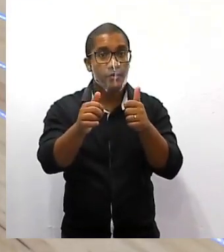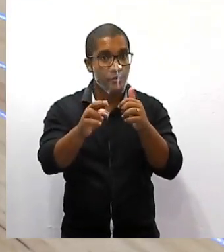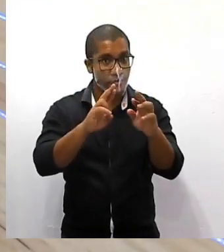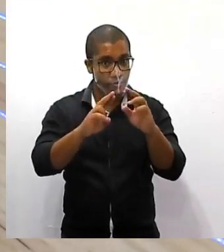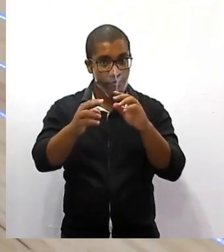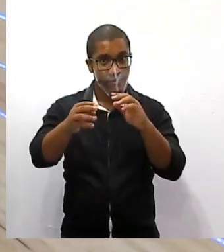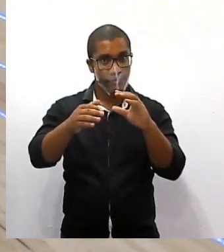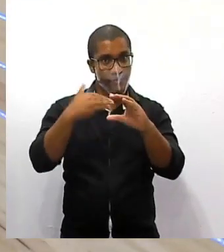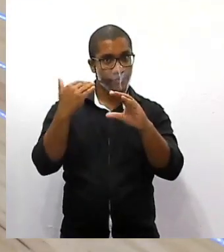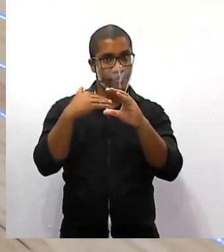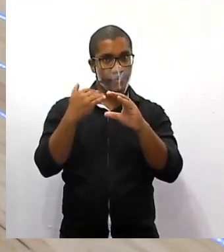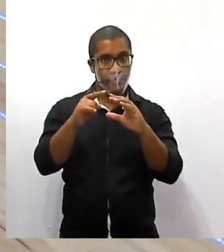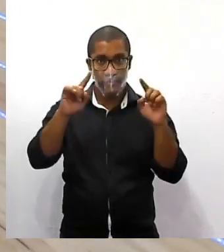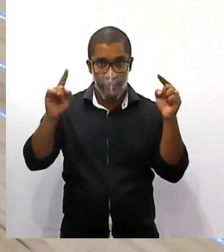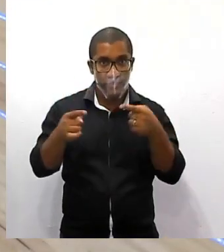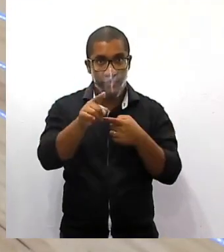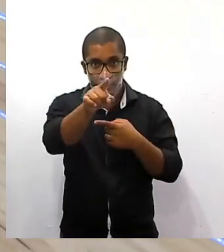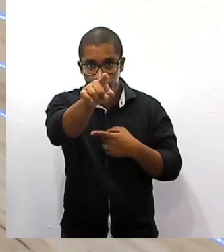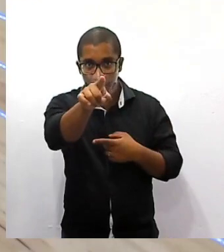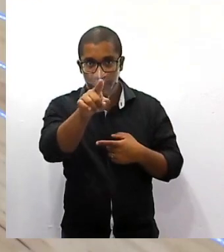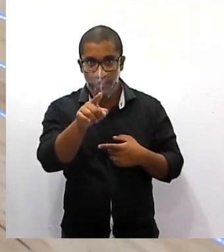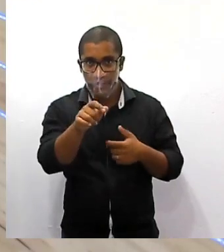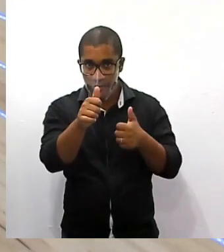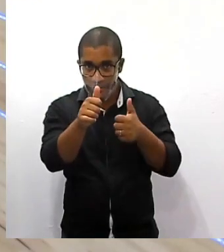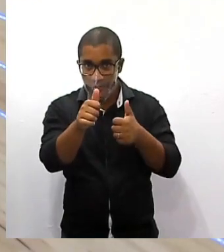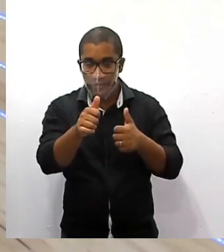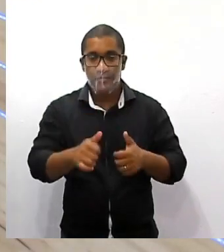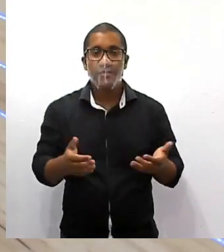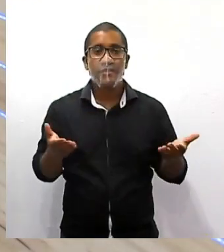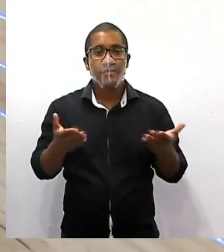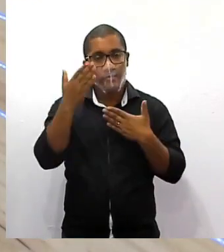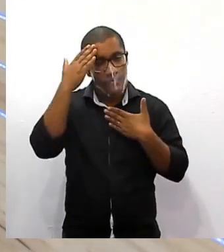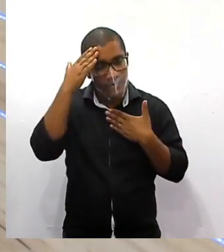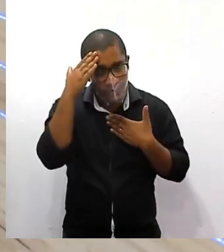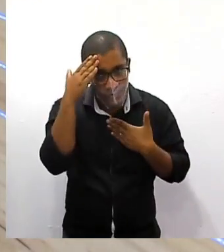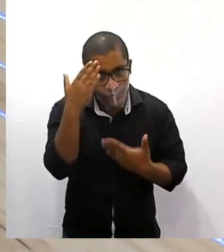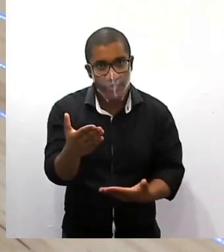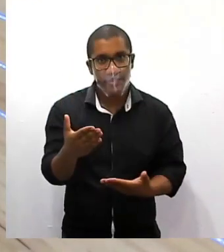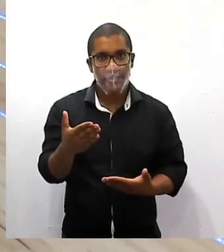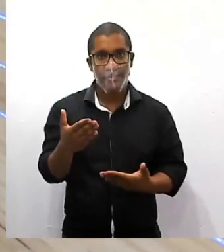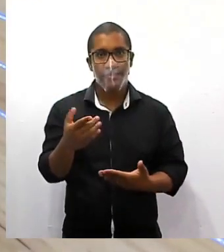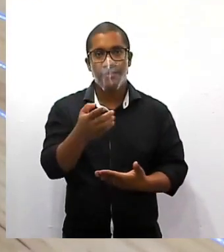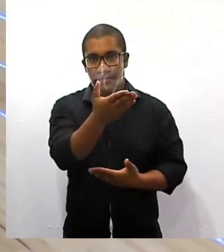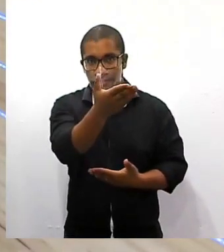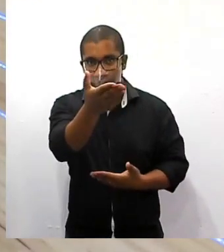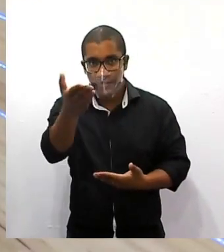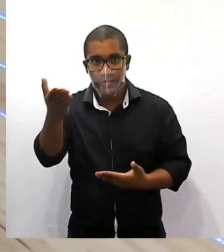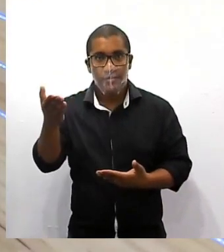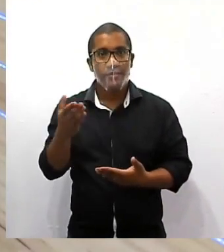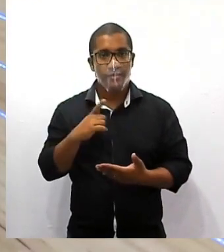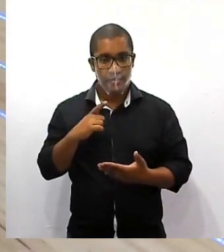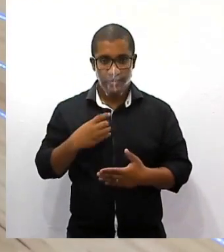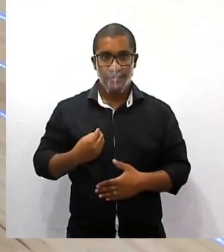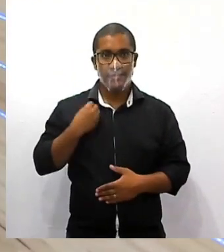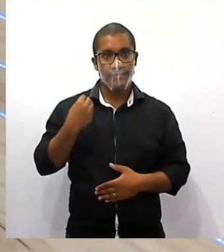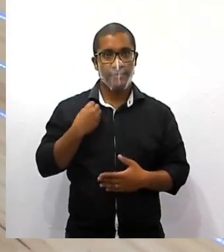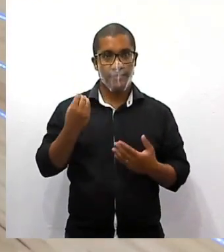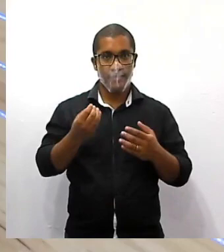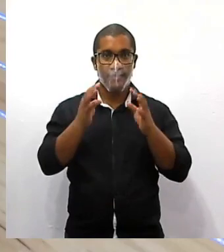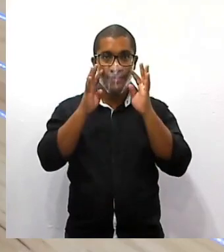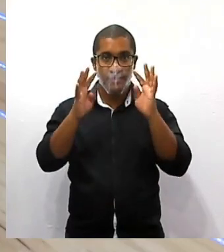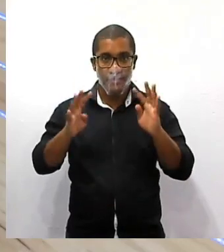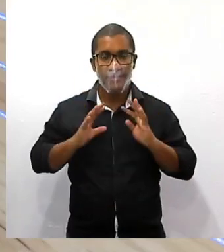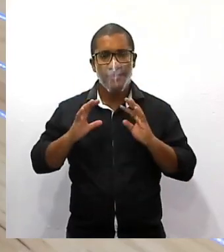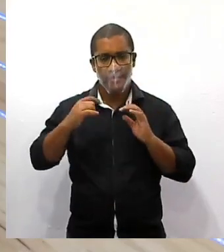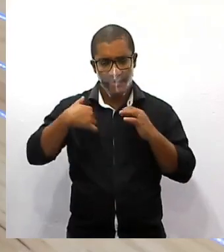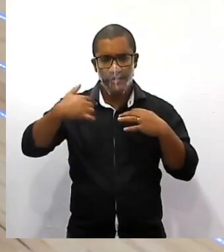você, meu aluno da Rede Estadual de Pernambuco. Bom, queria agradecer com muito carinho a sua presença, porque eu